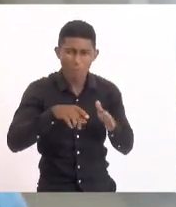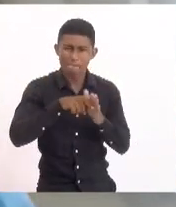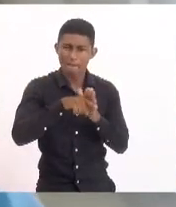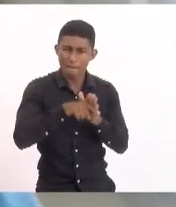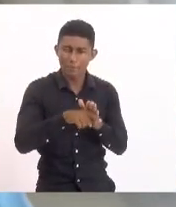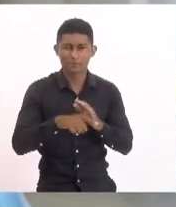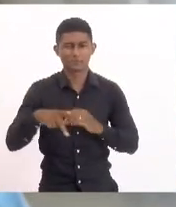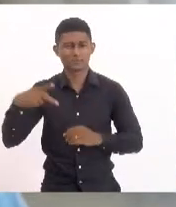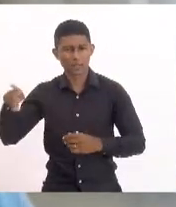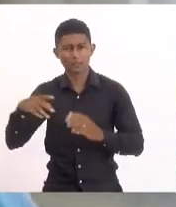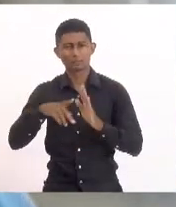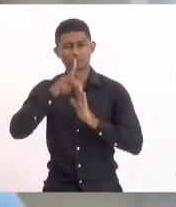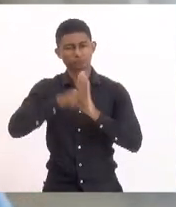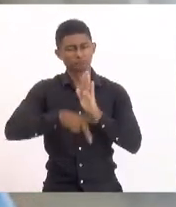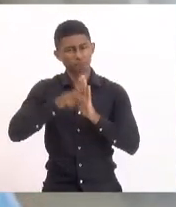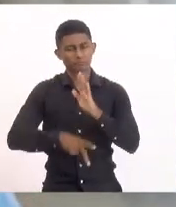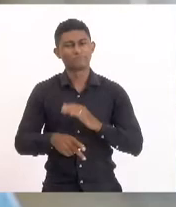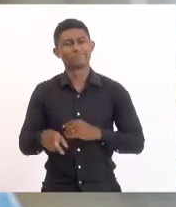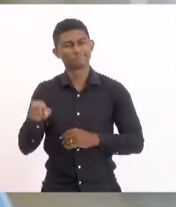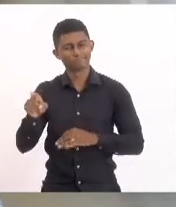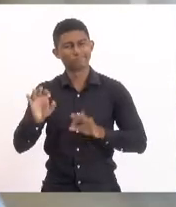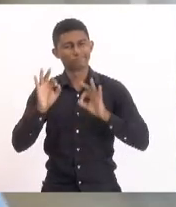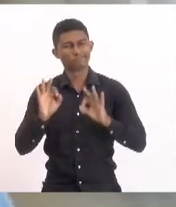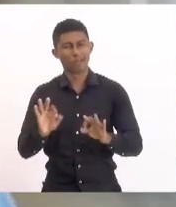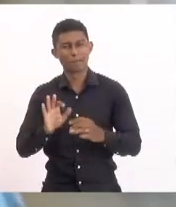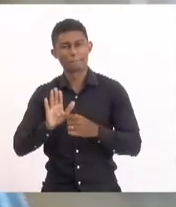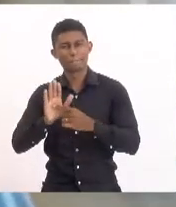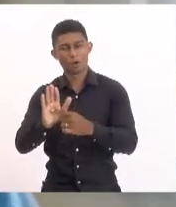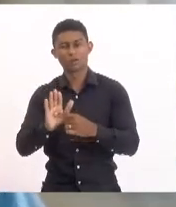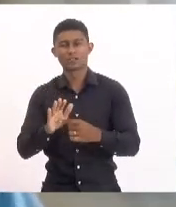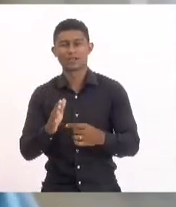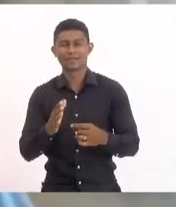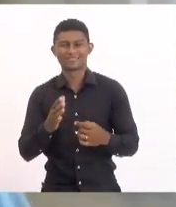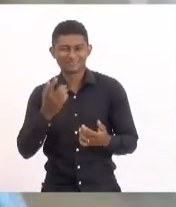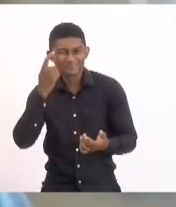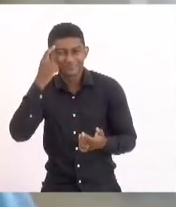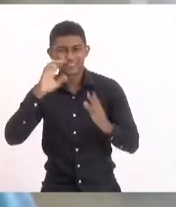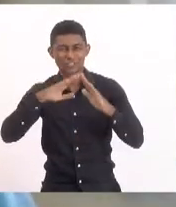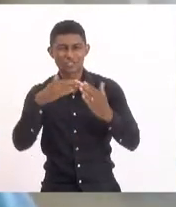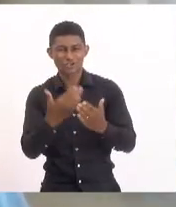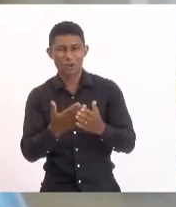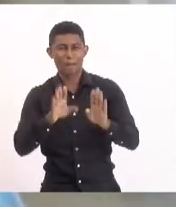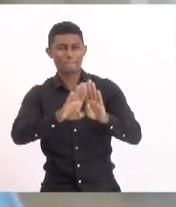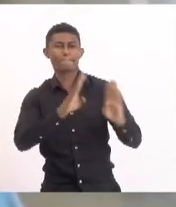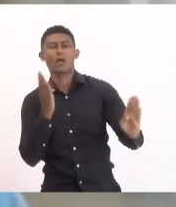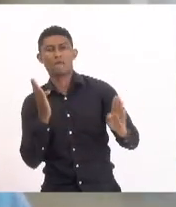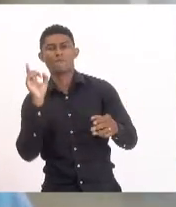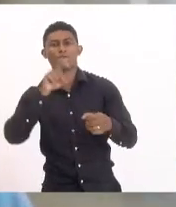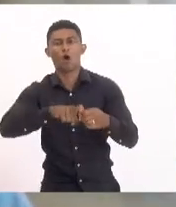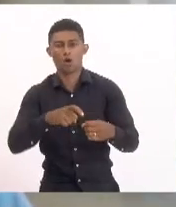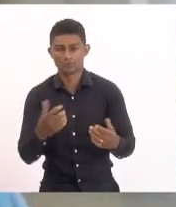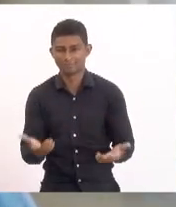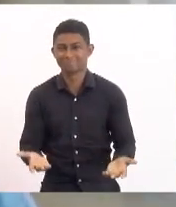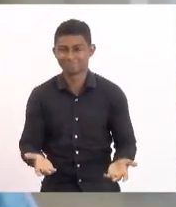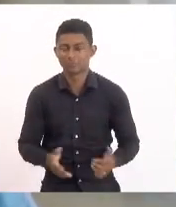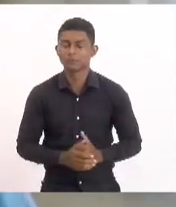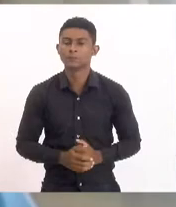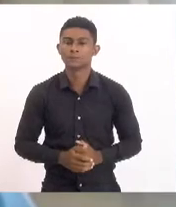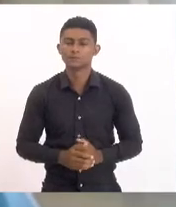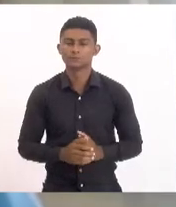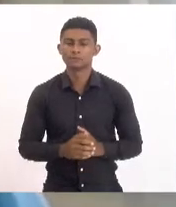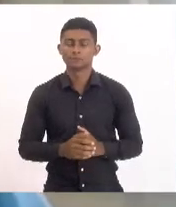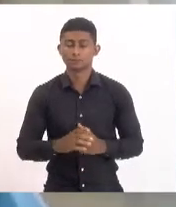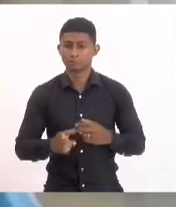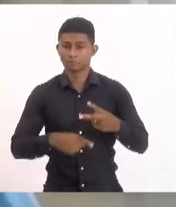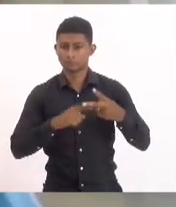projeto que aborda também a questão do retorno às atividades. Em segundo lugar, senhor presidente, eu quero destacar